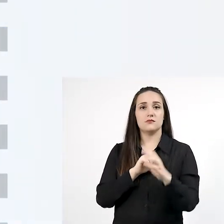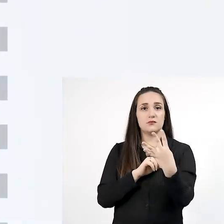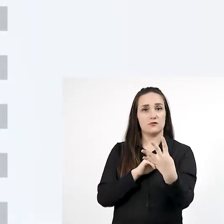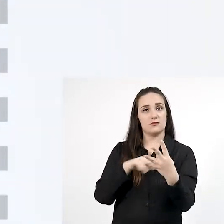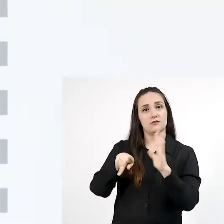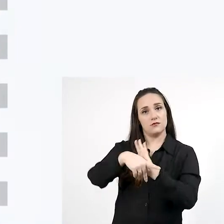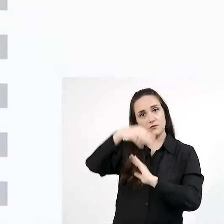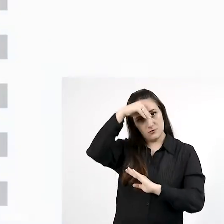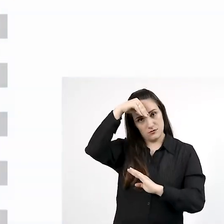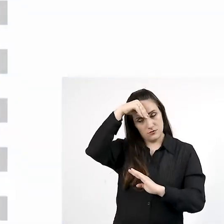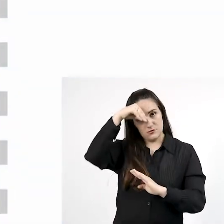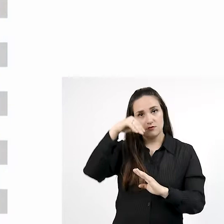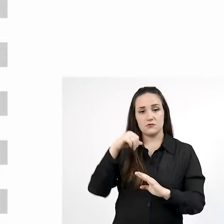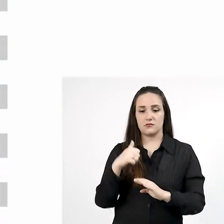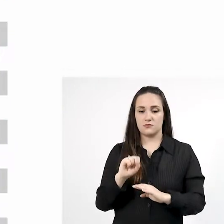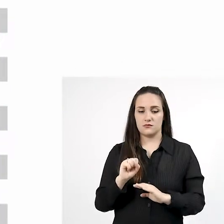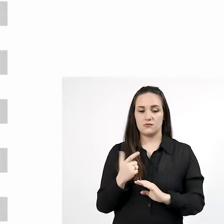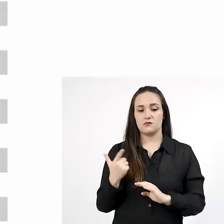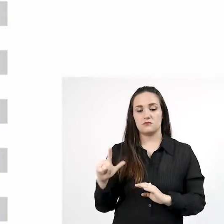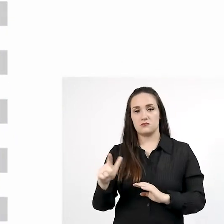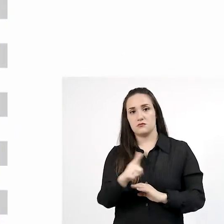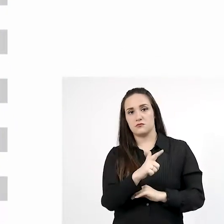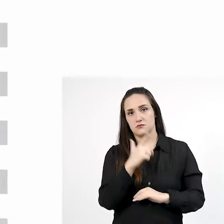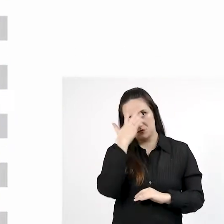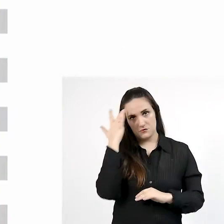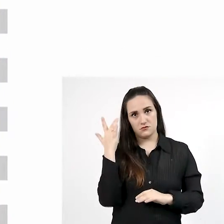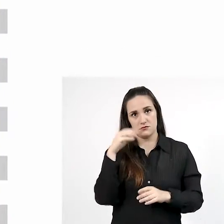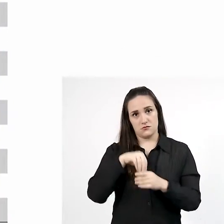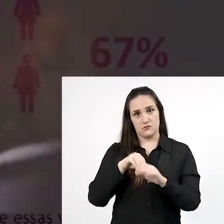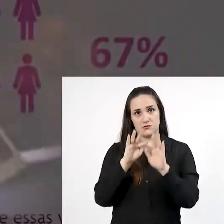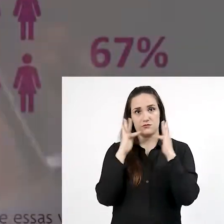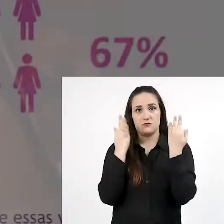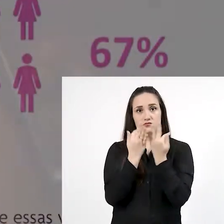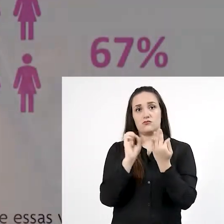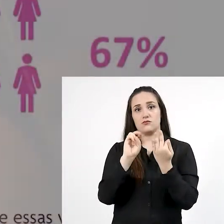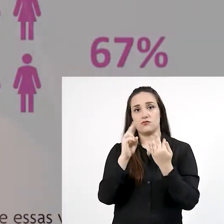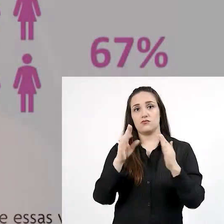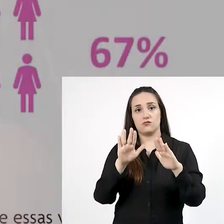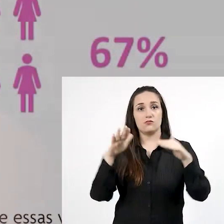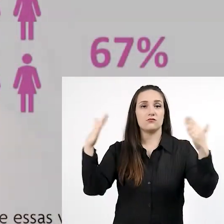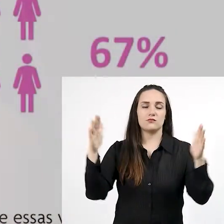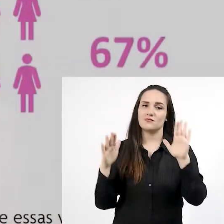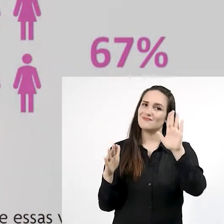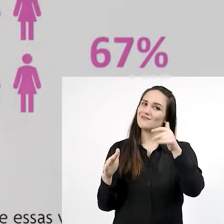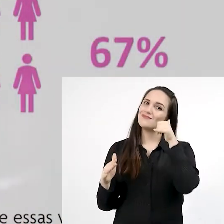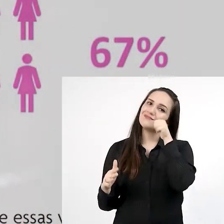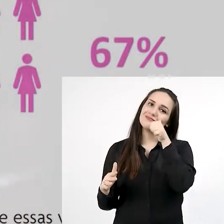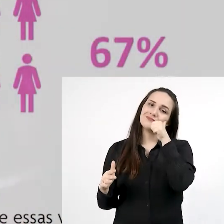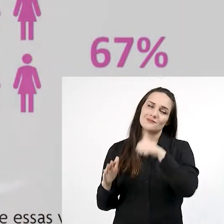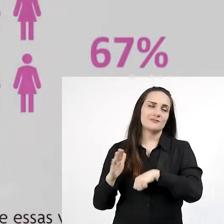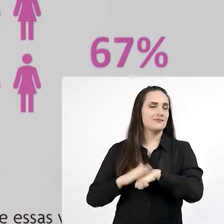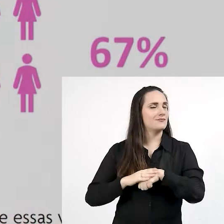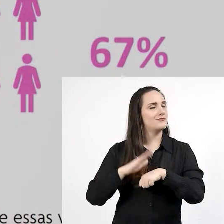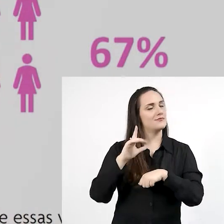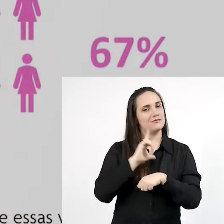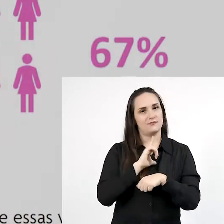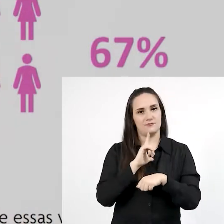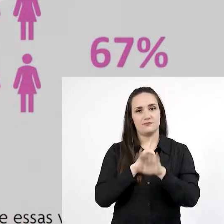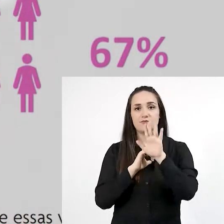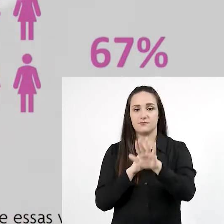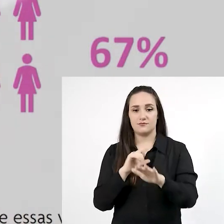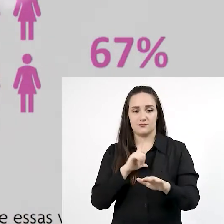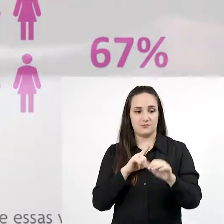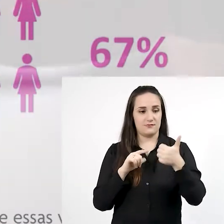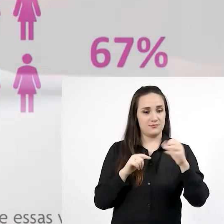e 18 por outras pessoas, dentro ou fora da família. As mulheres são as maiores vítimas, 7 a cada 10 casos